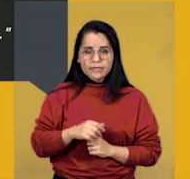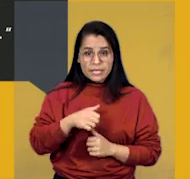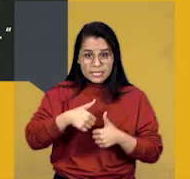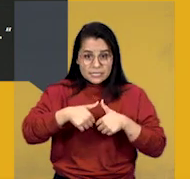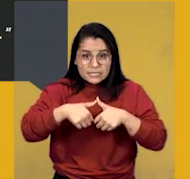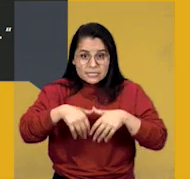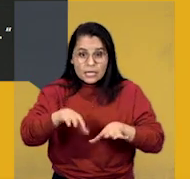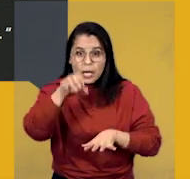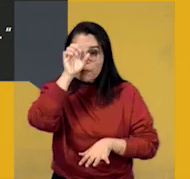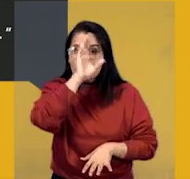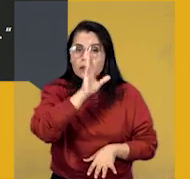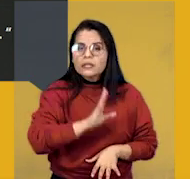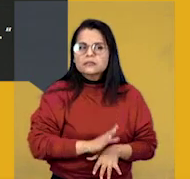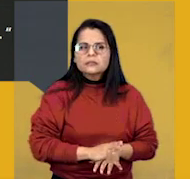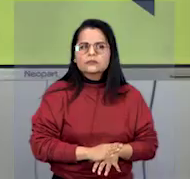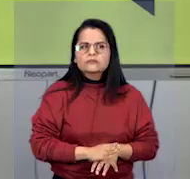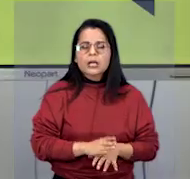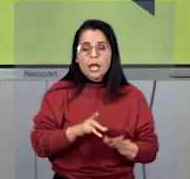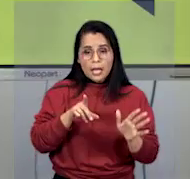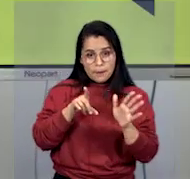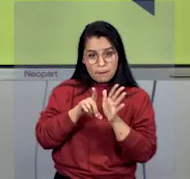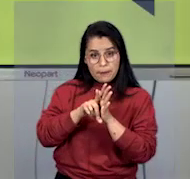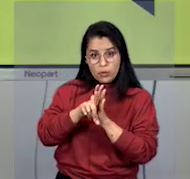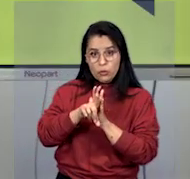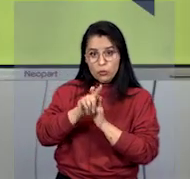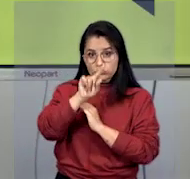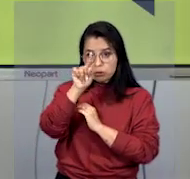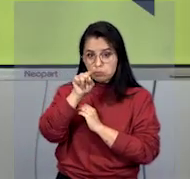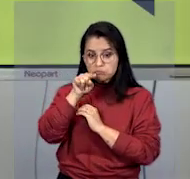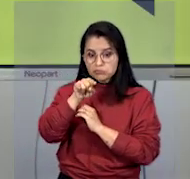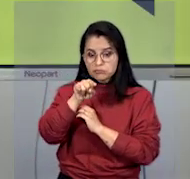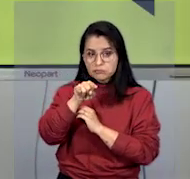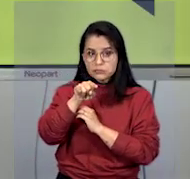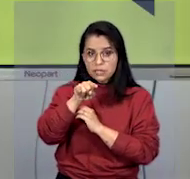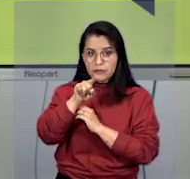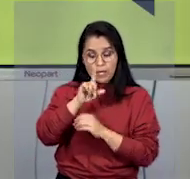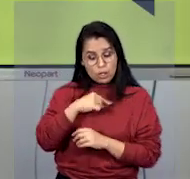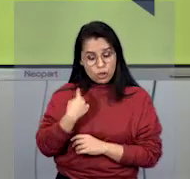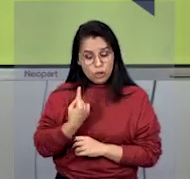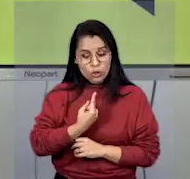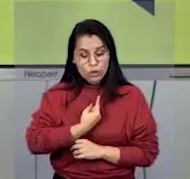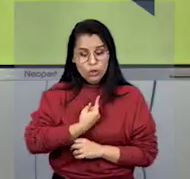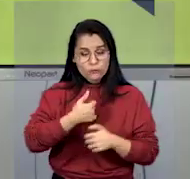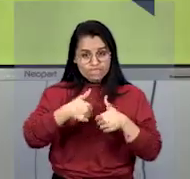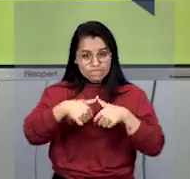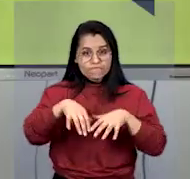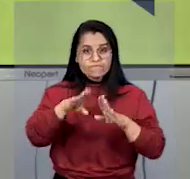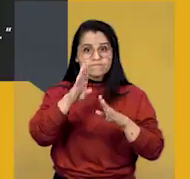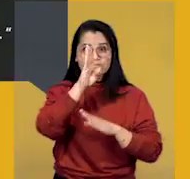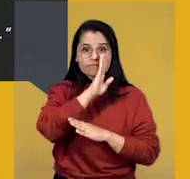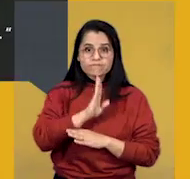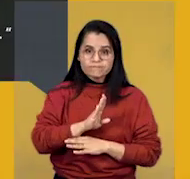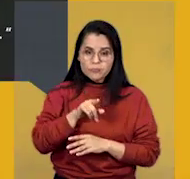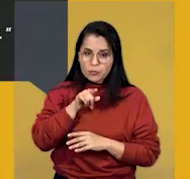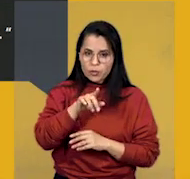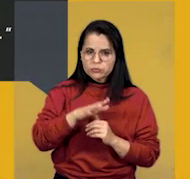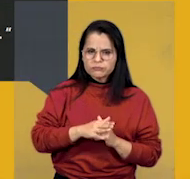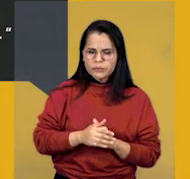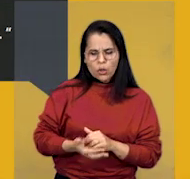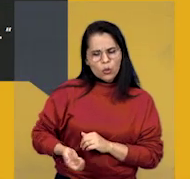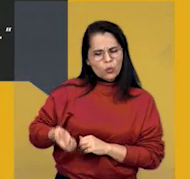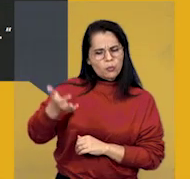estamos no Brasil. Ele faz uma pergunta e depois ele coloca um ponto. Estamos no Brasil. Tal como no